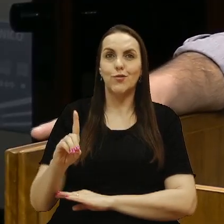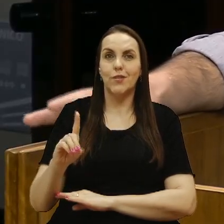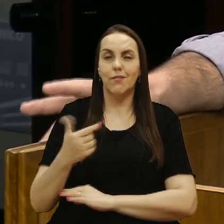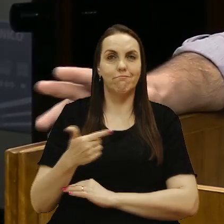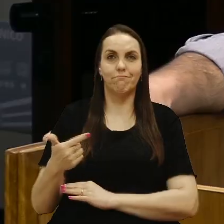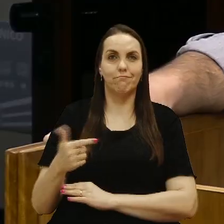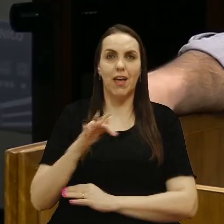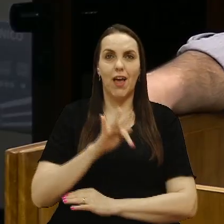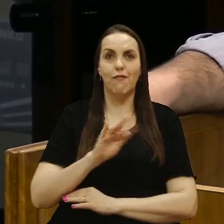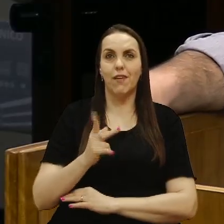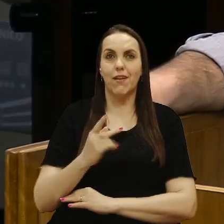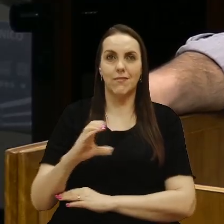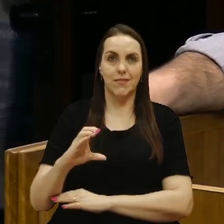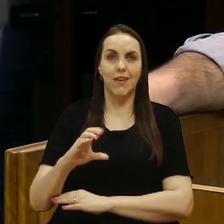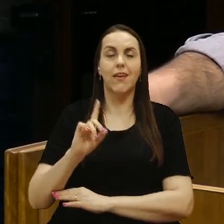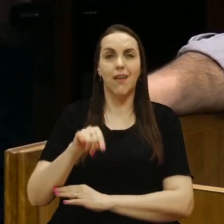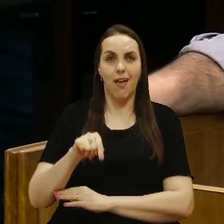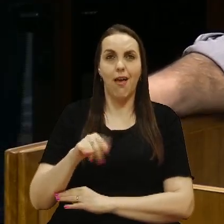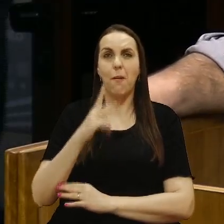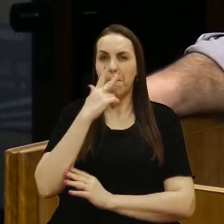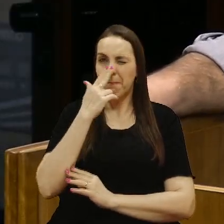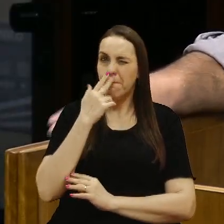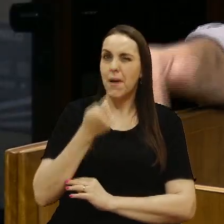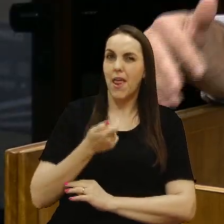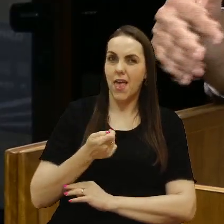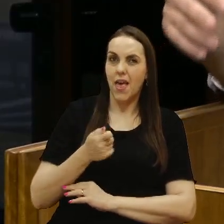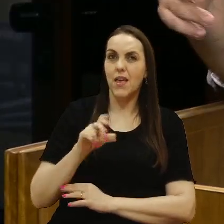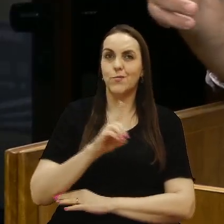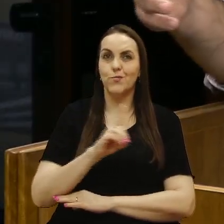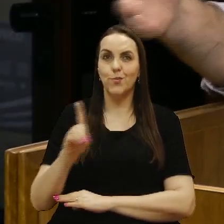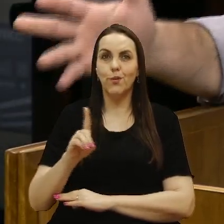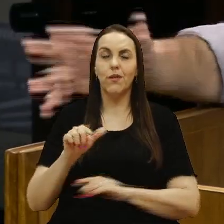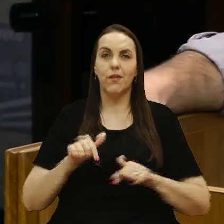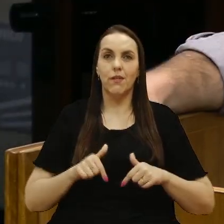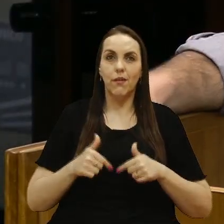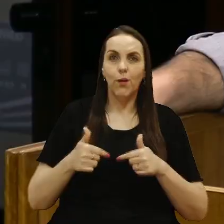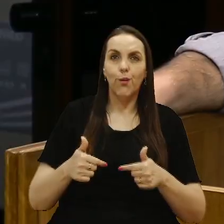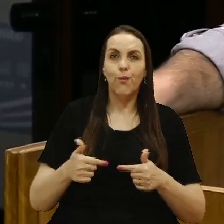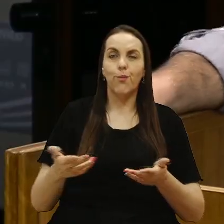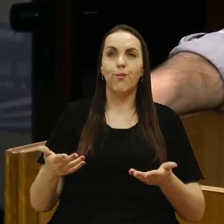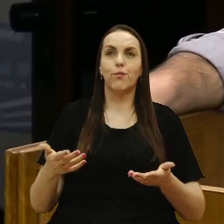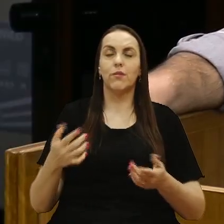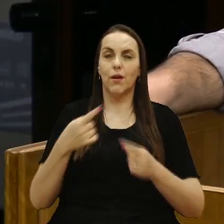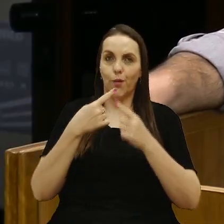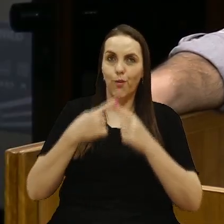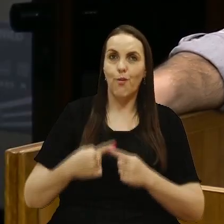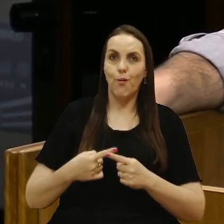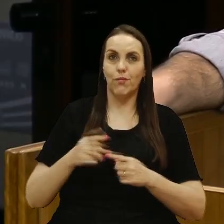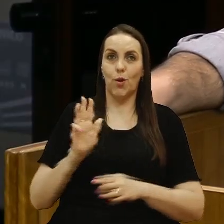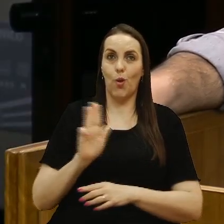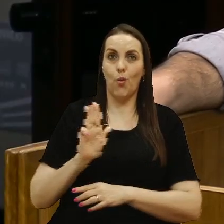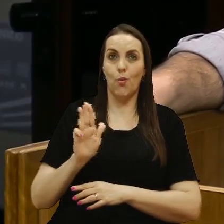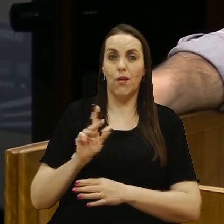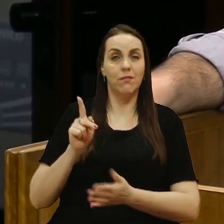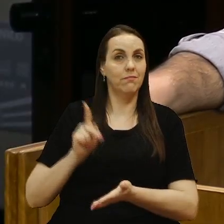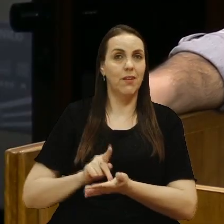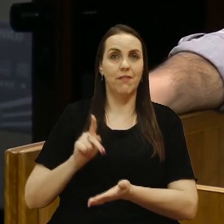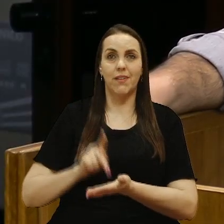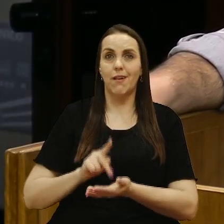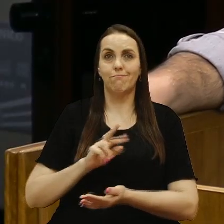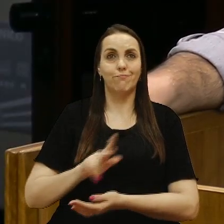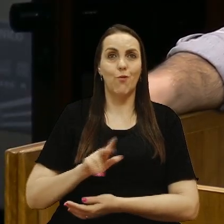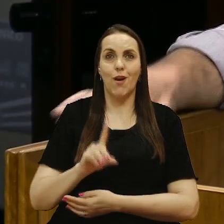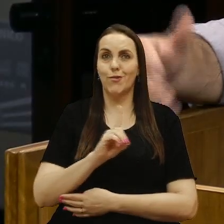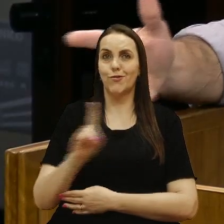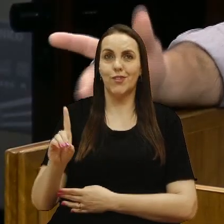Henrique Cardoso, que parecia que era direita, que ele lutava e concorria contra o Lula, na verdade não era